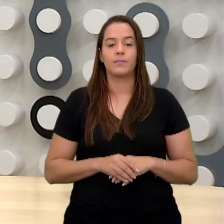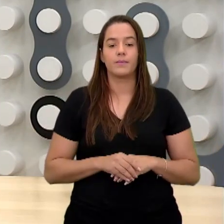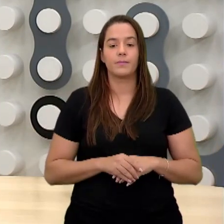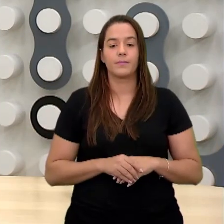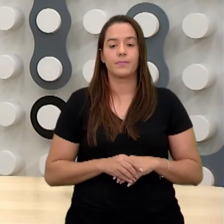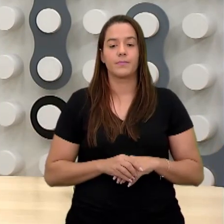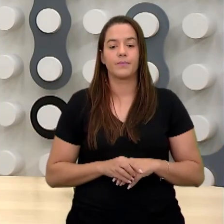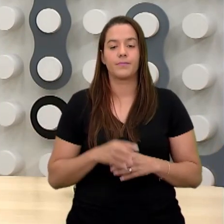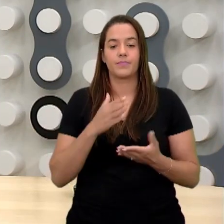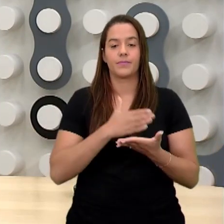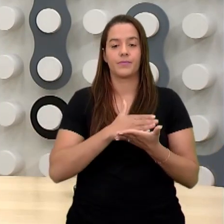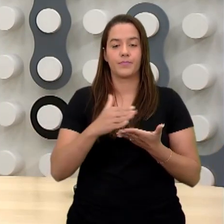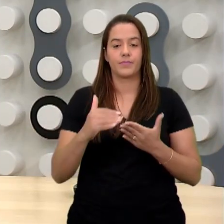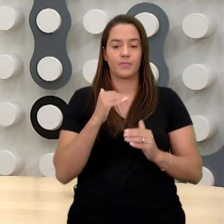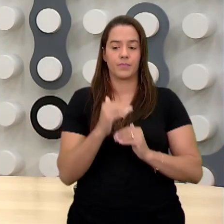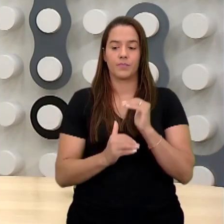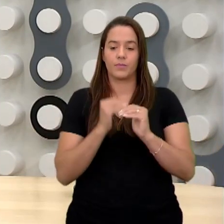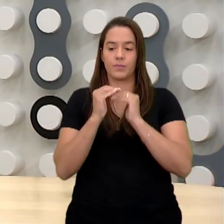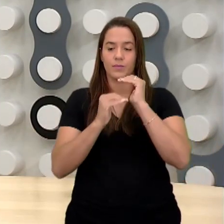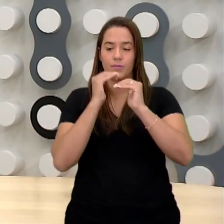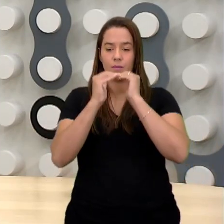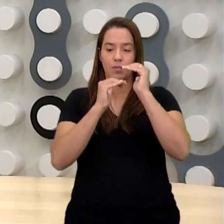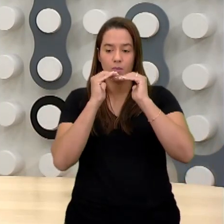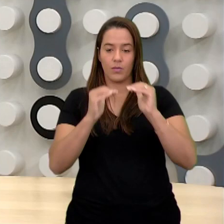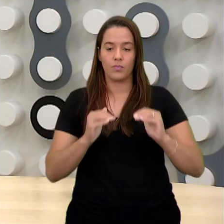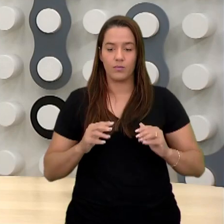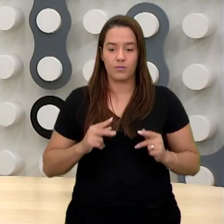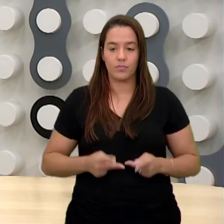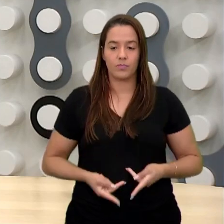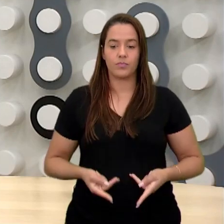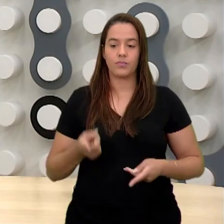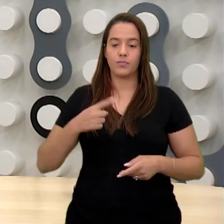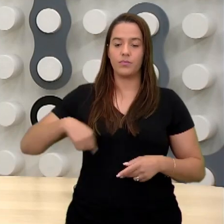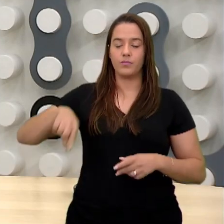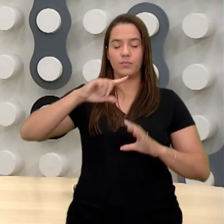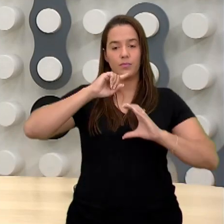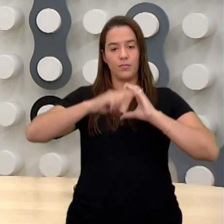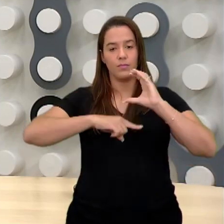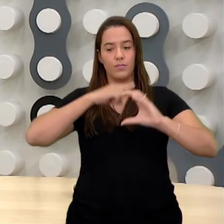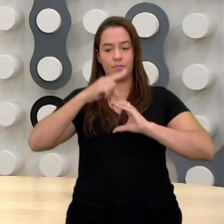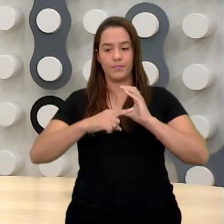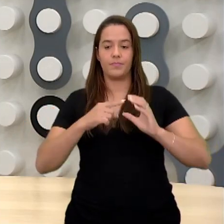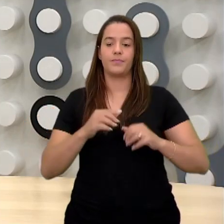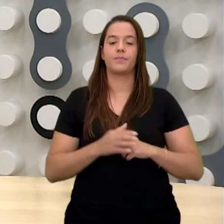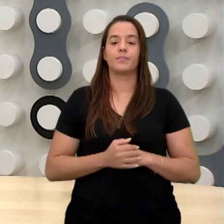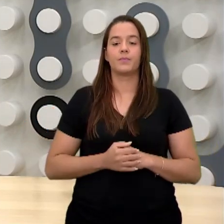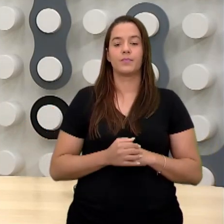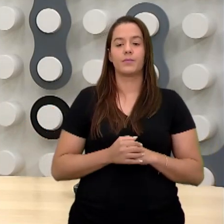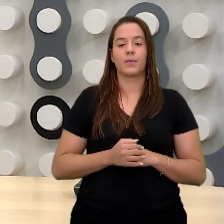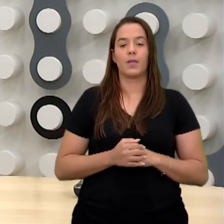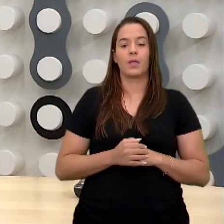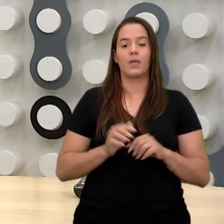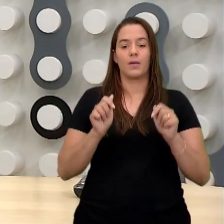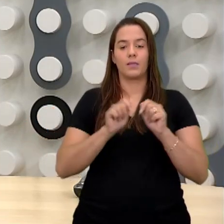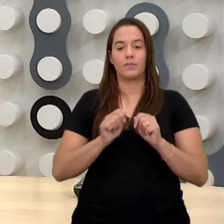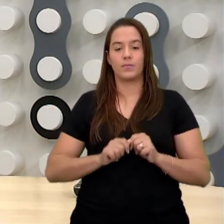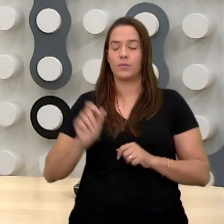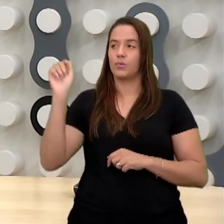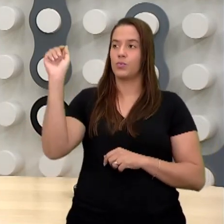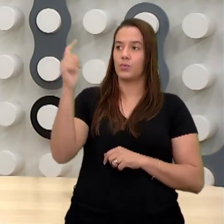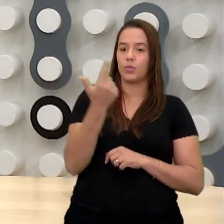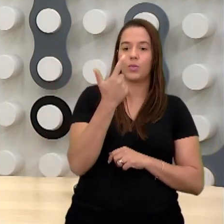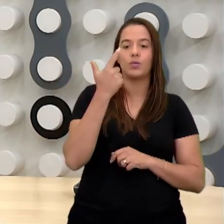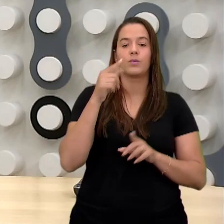pelo processo inicial aí da formação do universo, da formação do sistema solar,